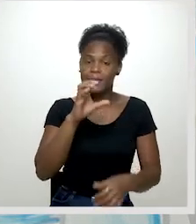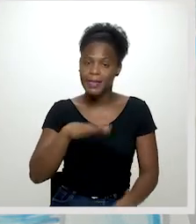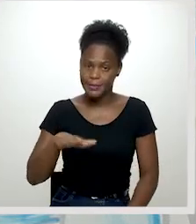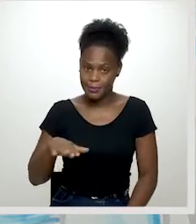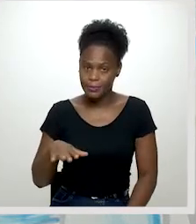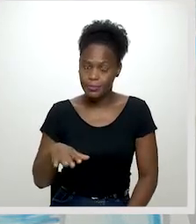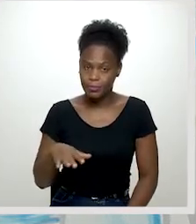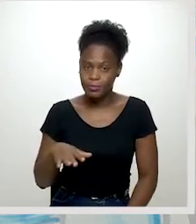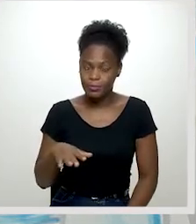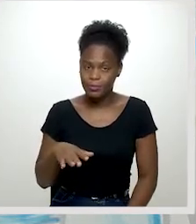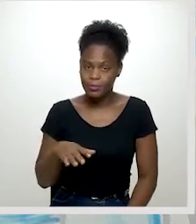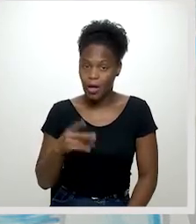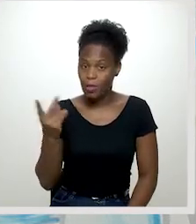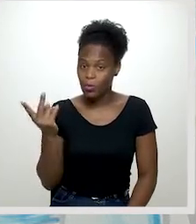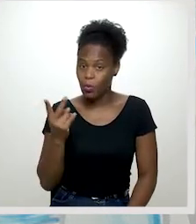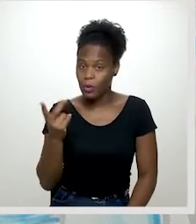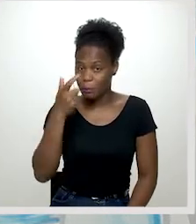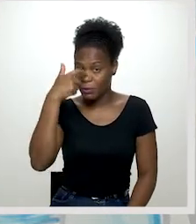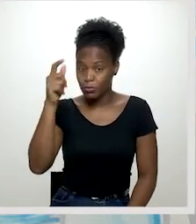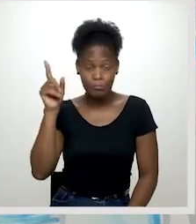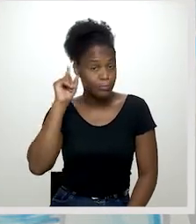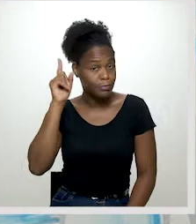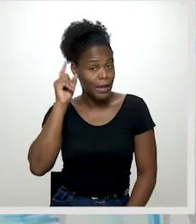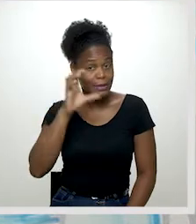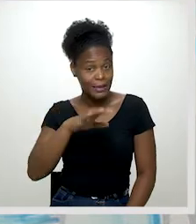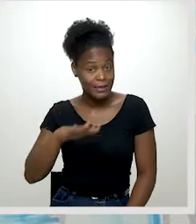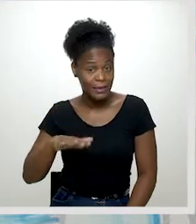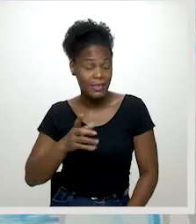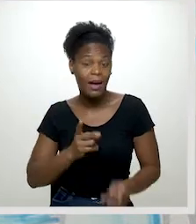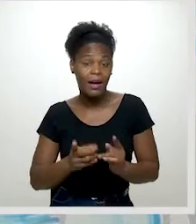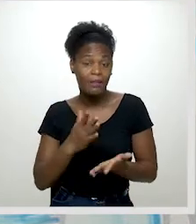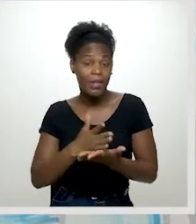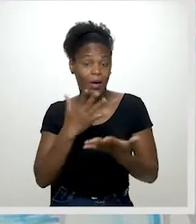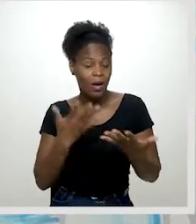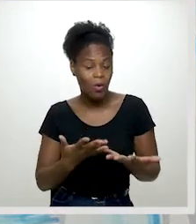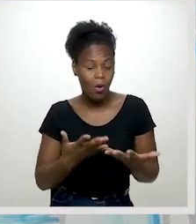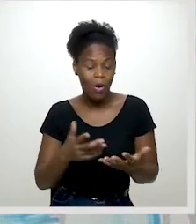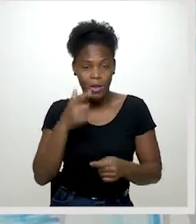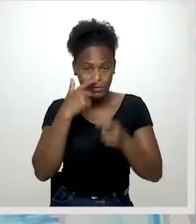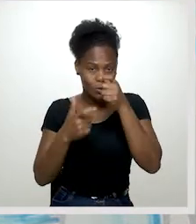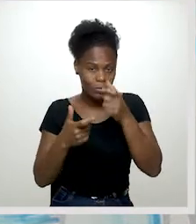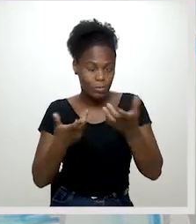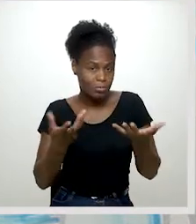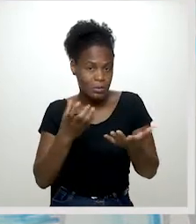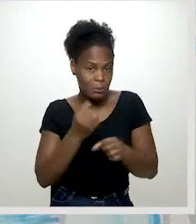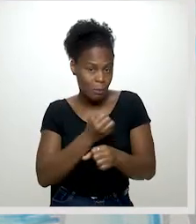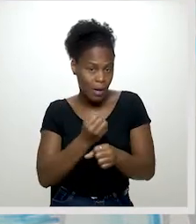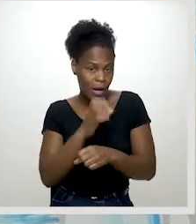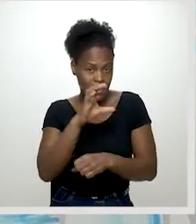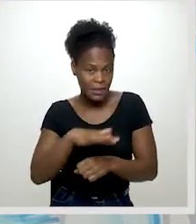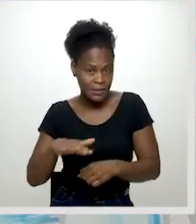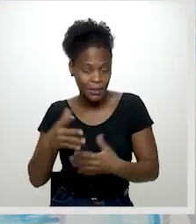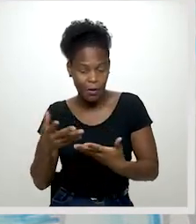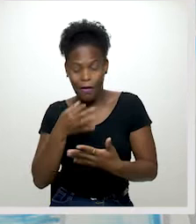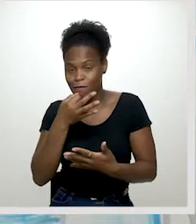São duas personalidades que até então os atuais cientistas falam dessas duas personalidades, que